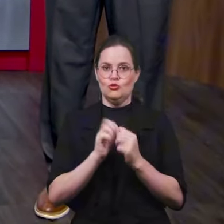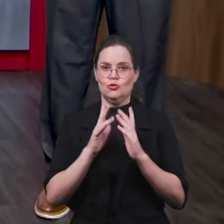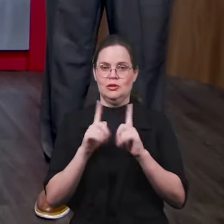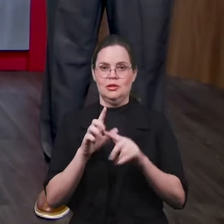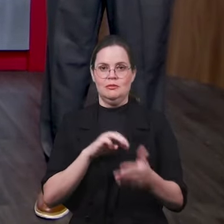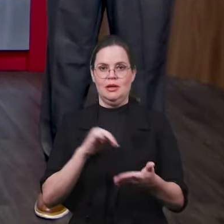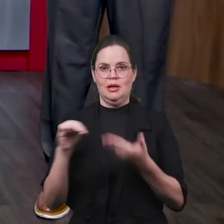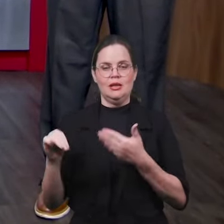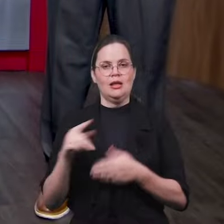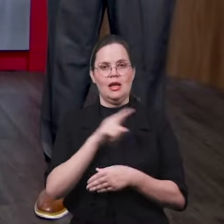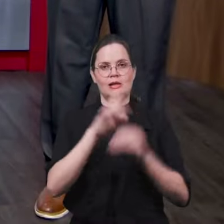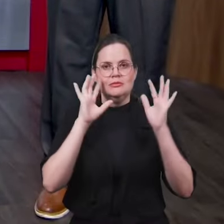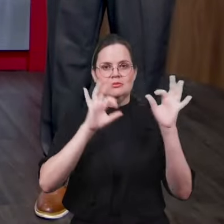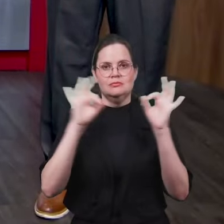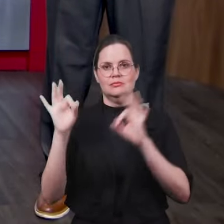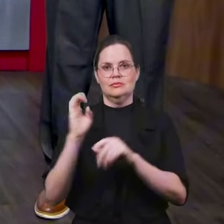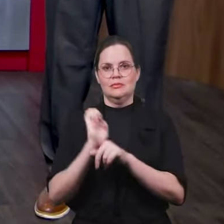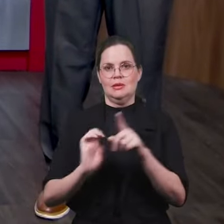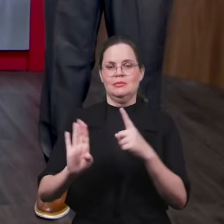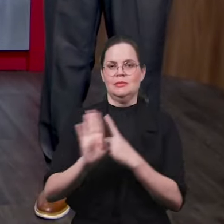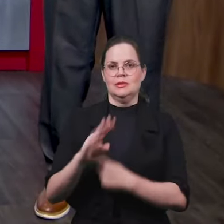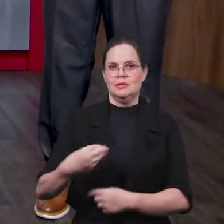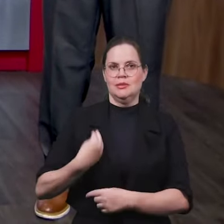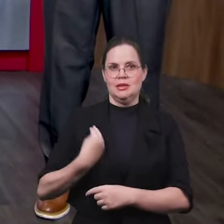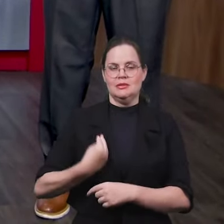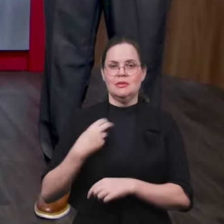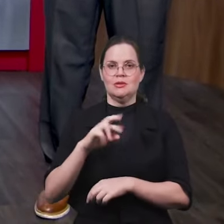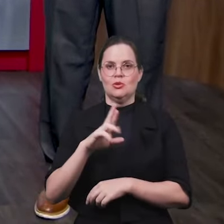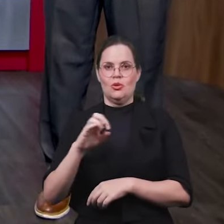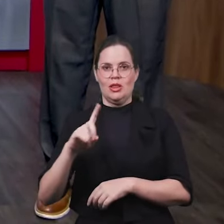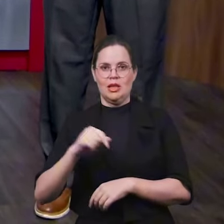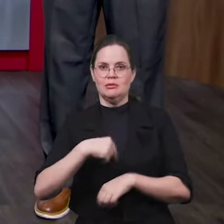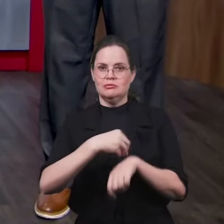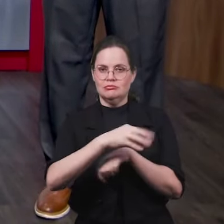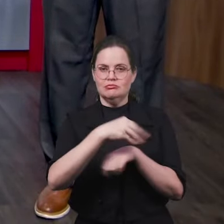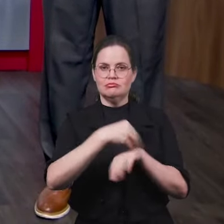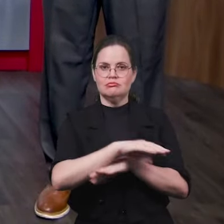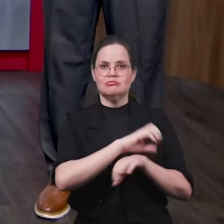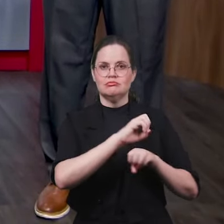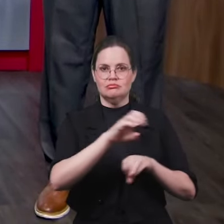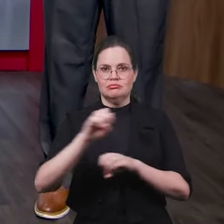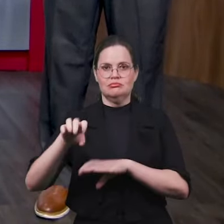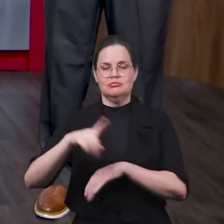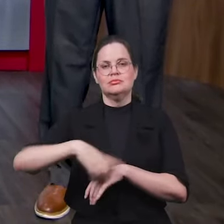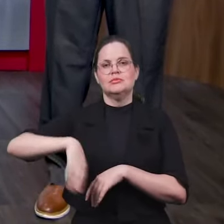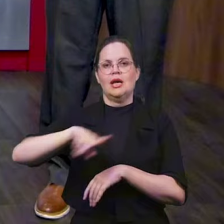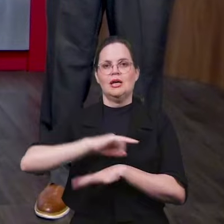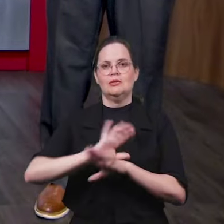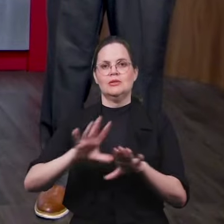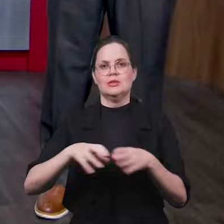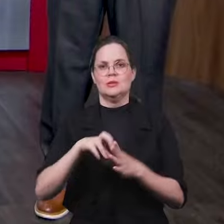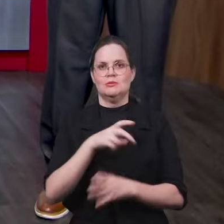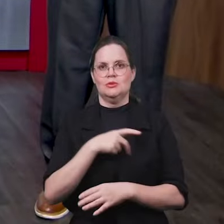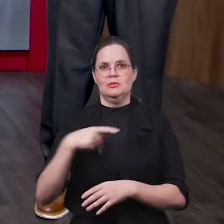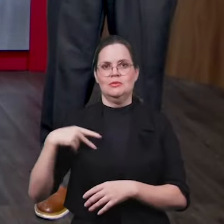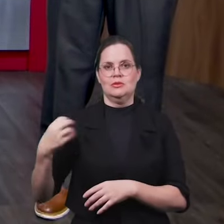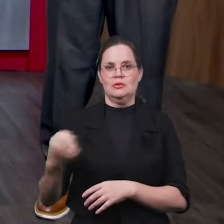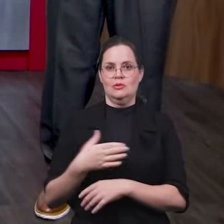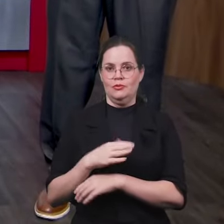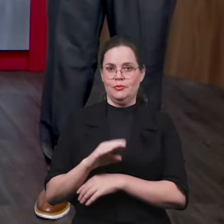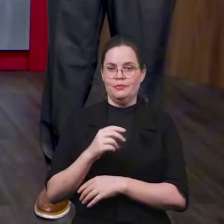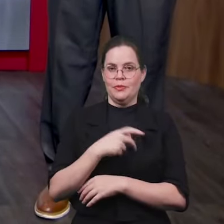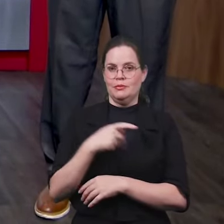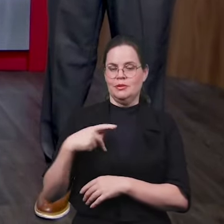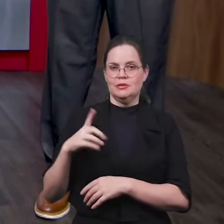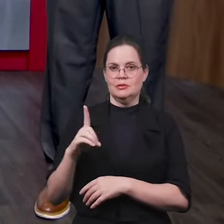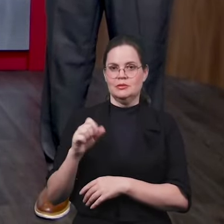conosco. Amén. Tem assistido a escola bíblica, tem participado, o pastor Ronaldo tem feito um trabalho com esse grupo de pastores.